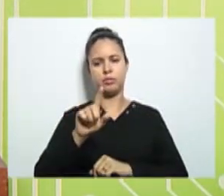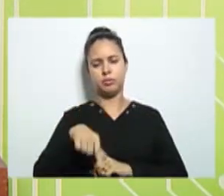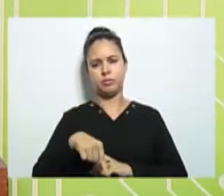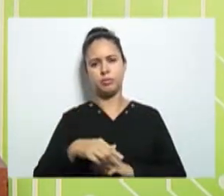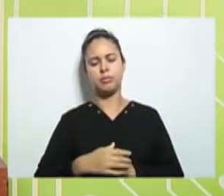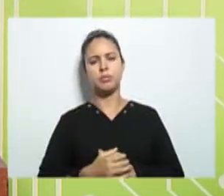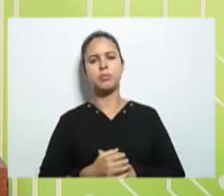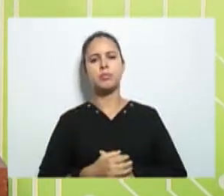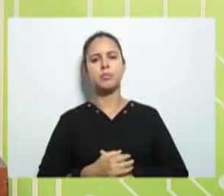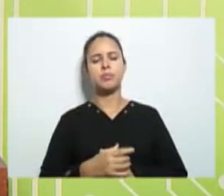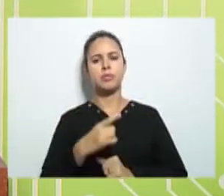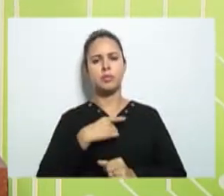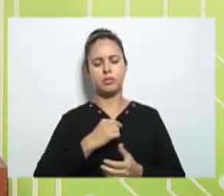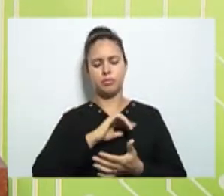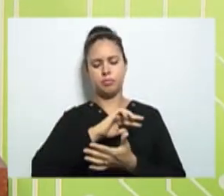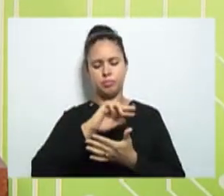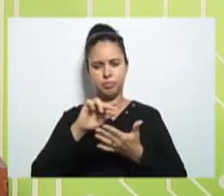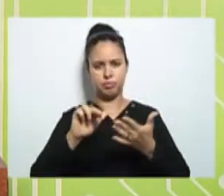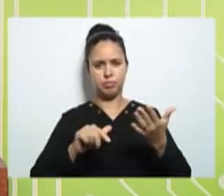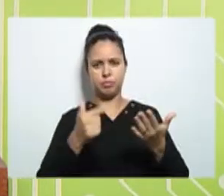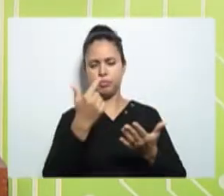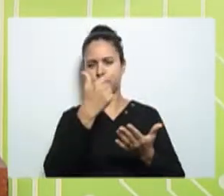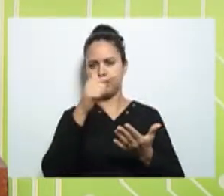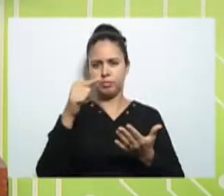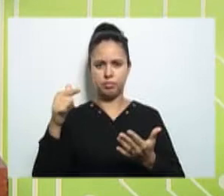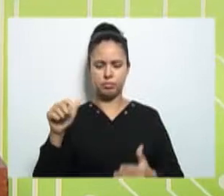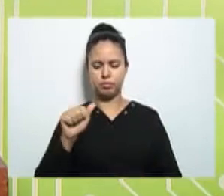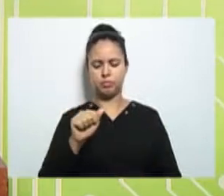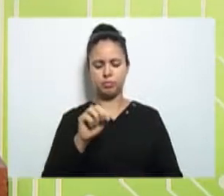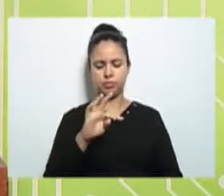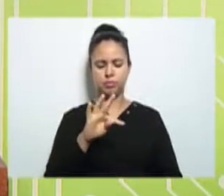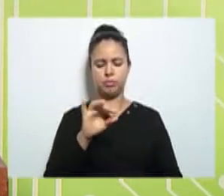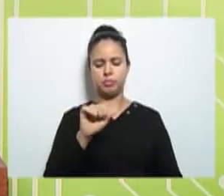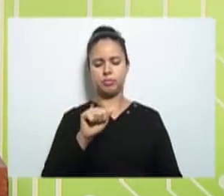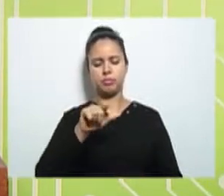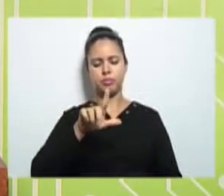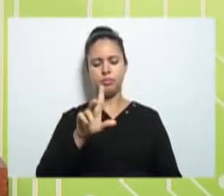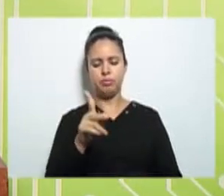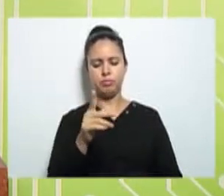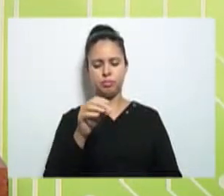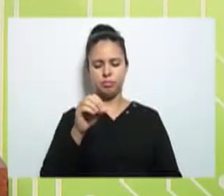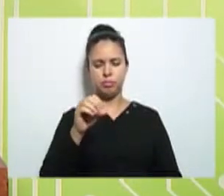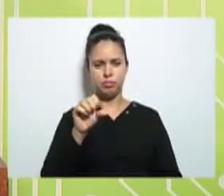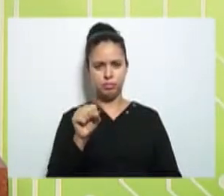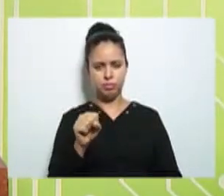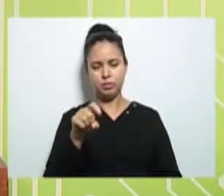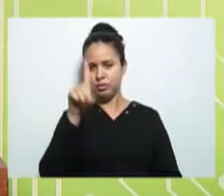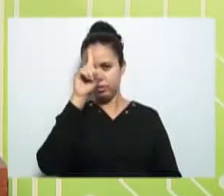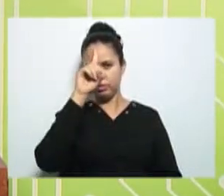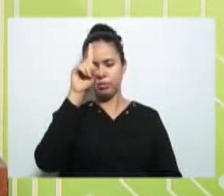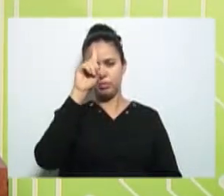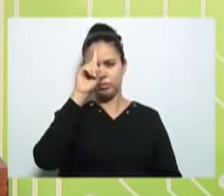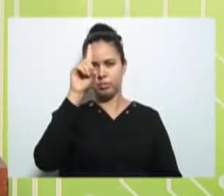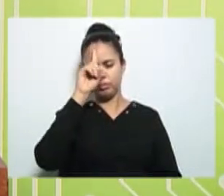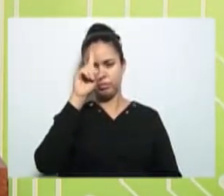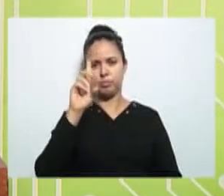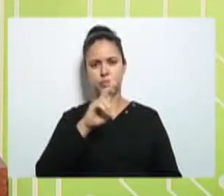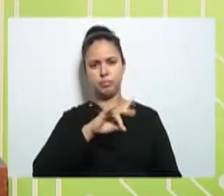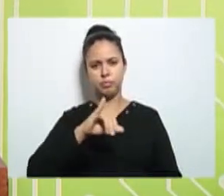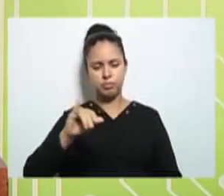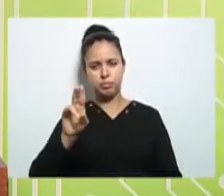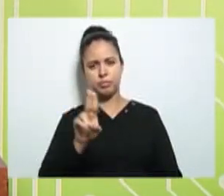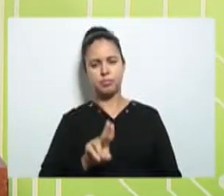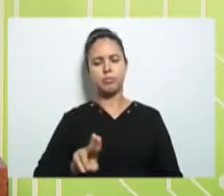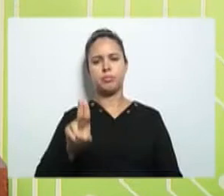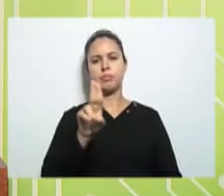E aí a gente tem várias outras teclas de atalho que, como a professora bem disse, são inúmeras. No dia a dia a gente vai estar utilizando e não vai